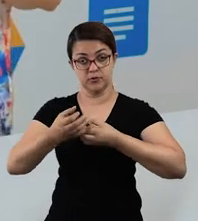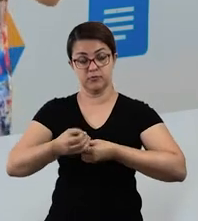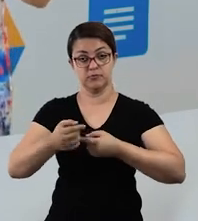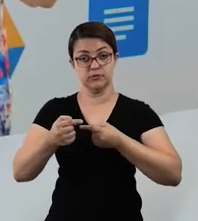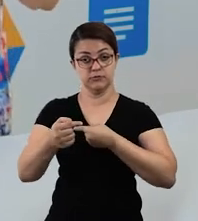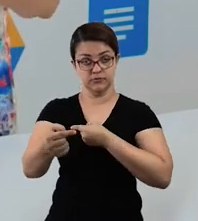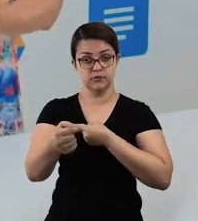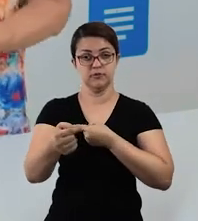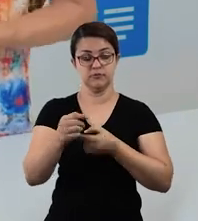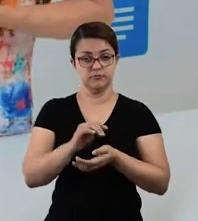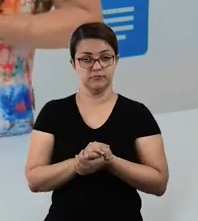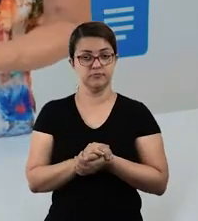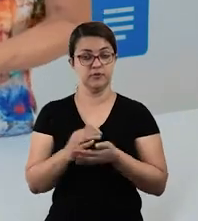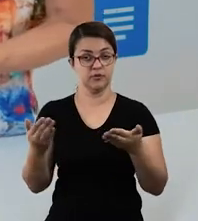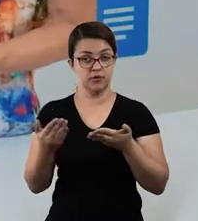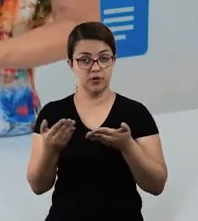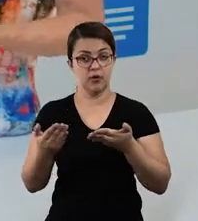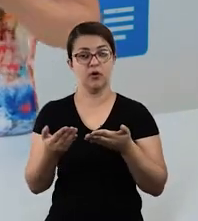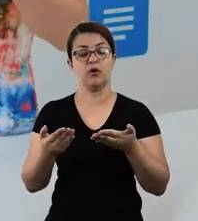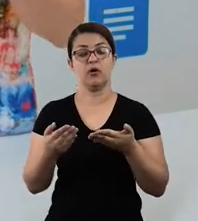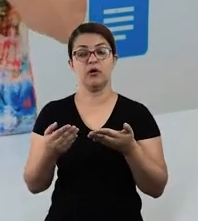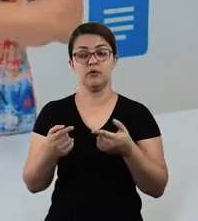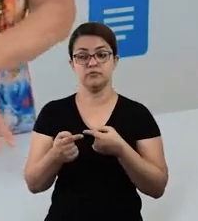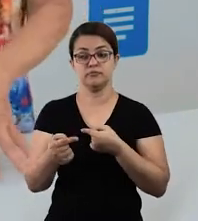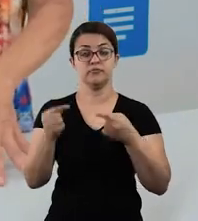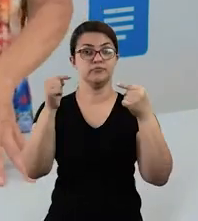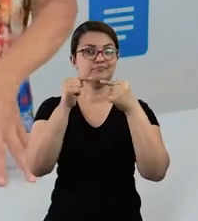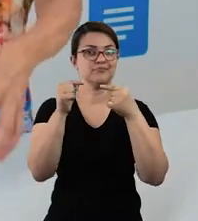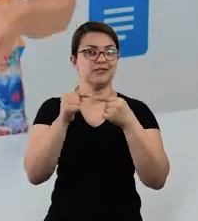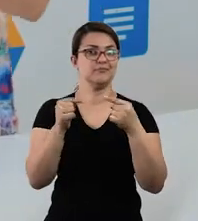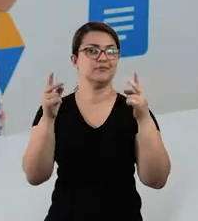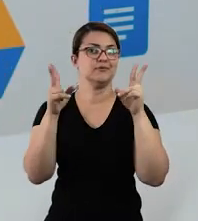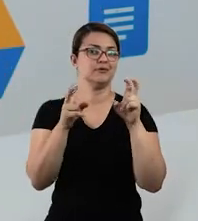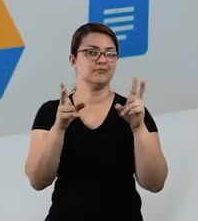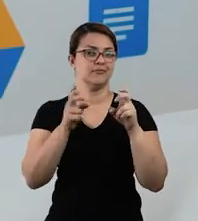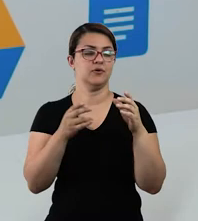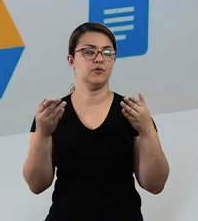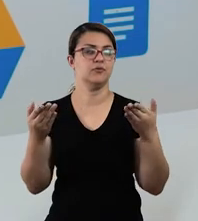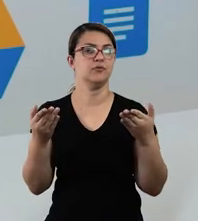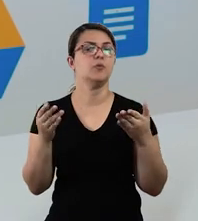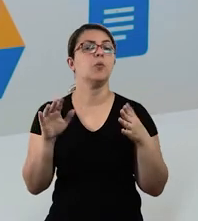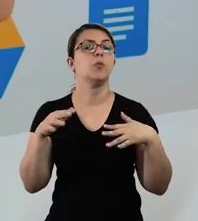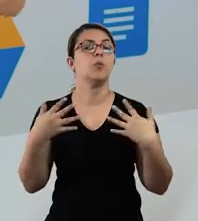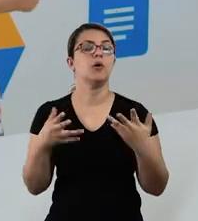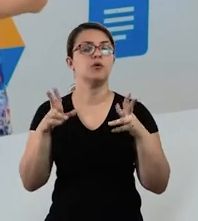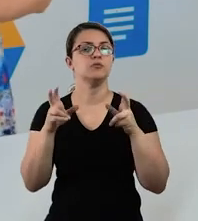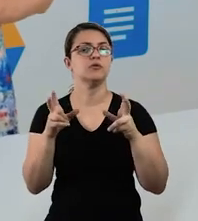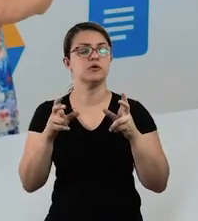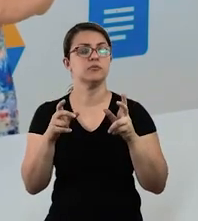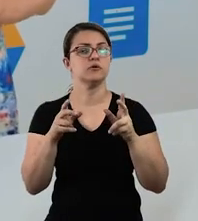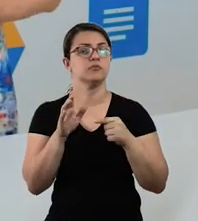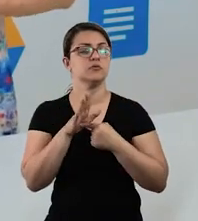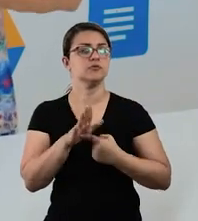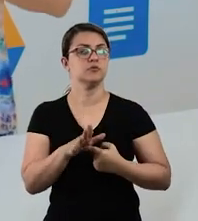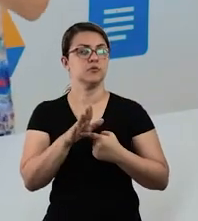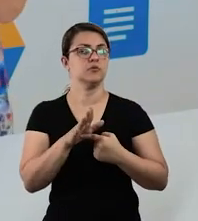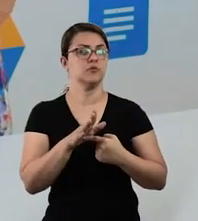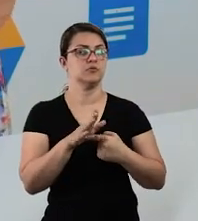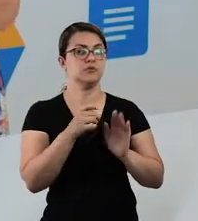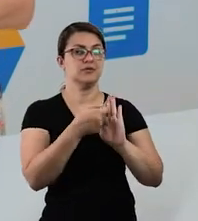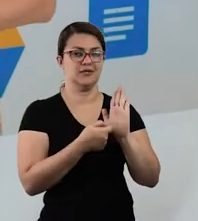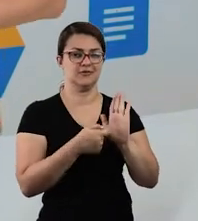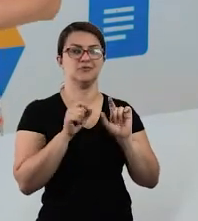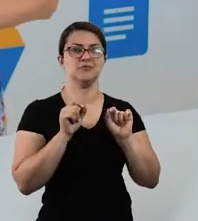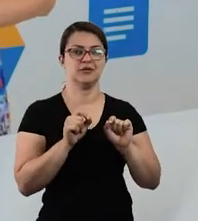semana, ou seja, uma notícia atual, de acordo com o tema. Qual é o tema que nós estamos falando no texto? Sobre